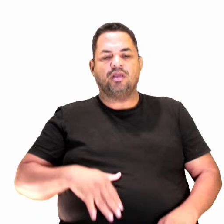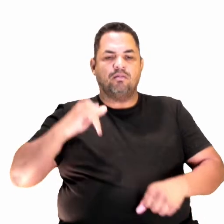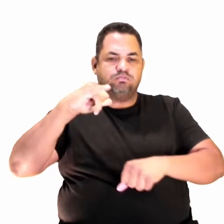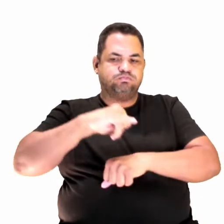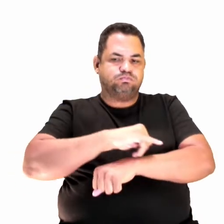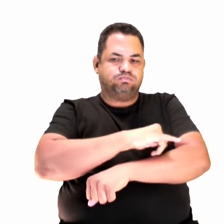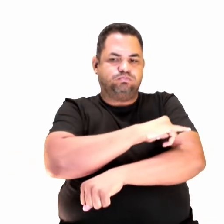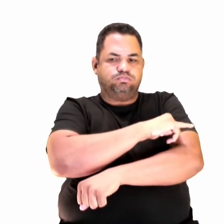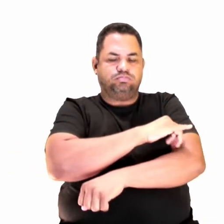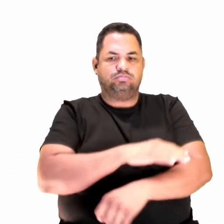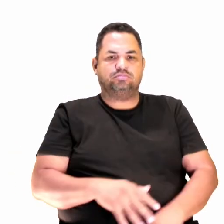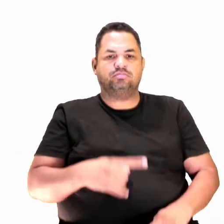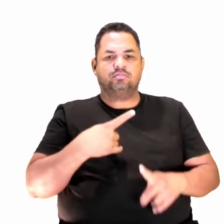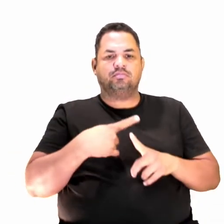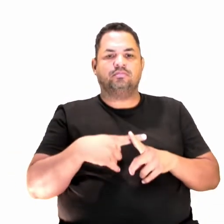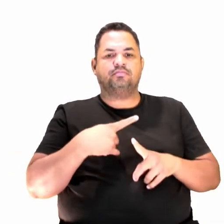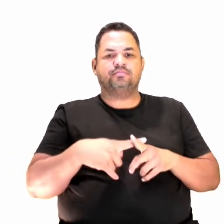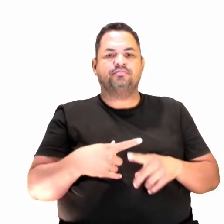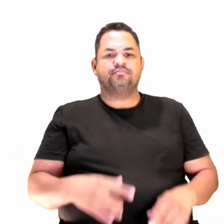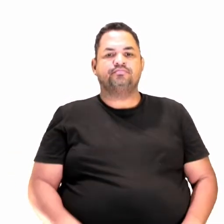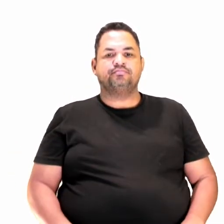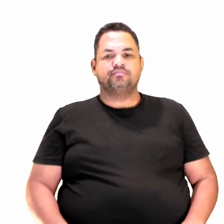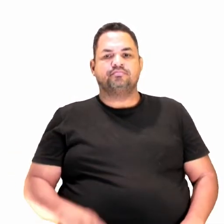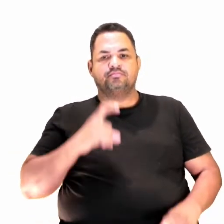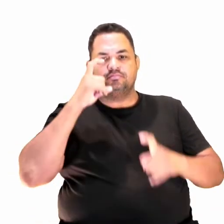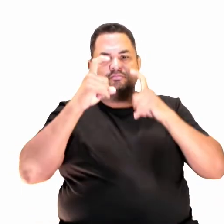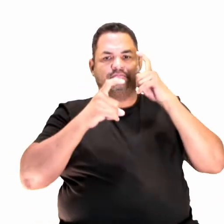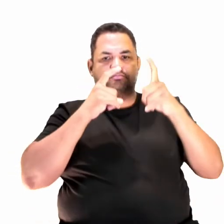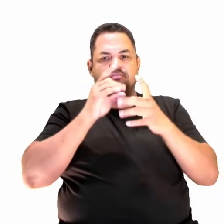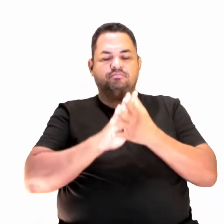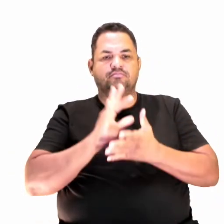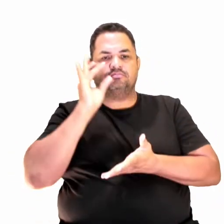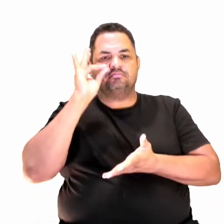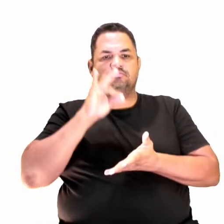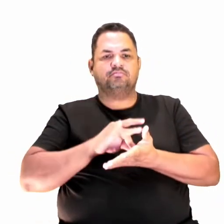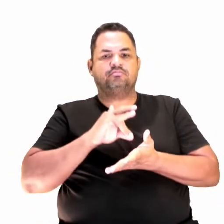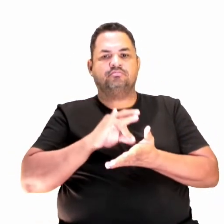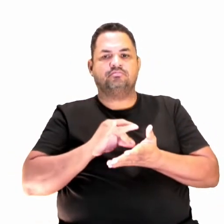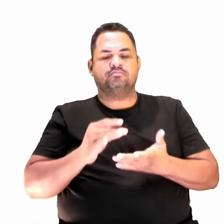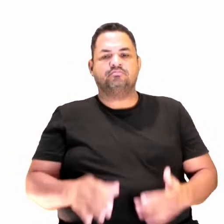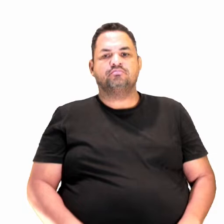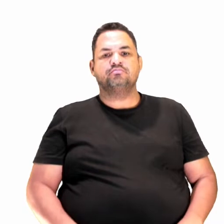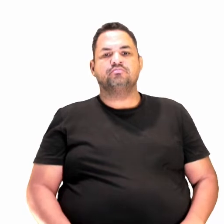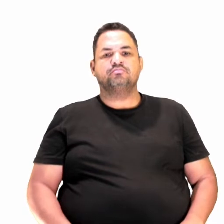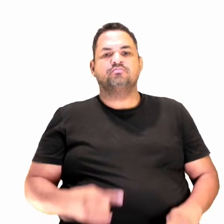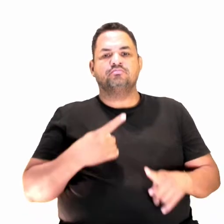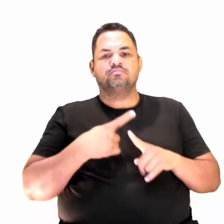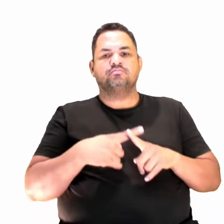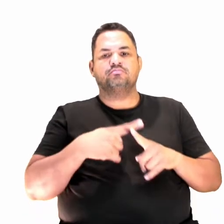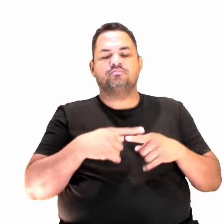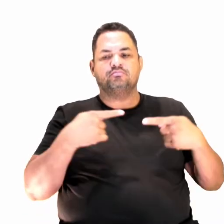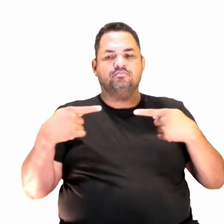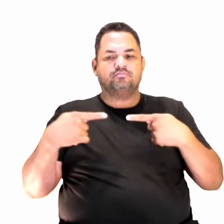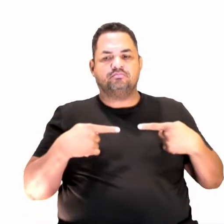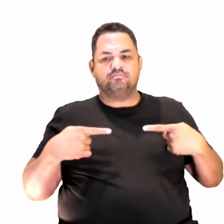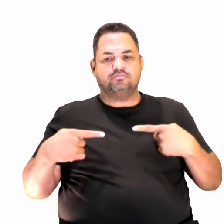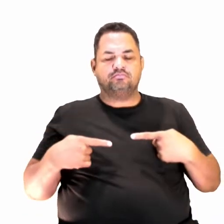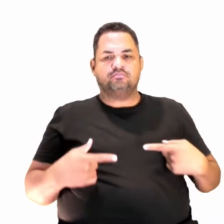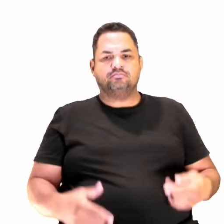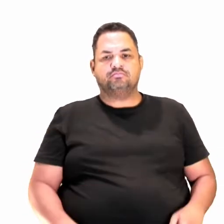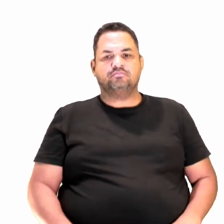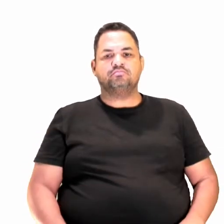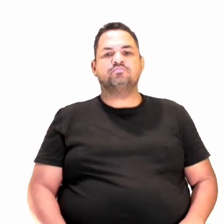quê? Porque é uma preocupação séria, serious concern, porque é associada